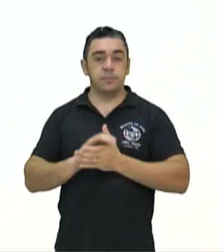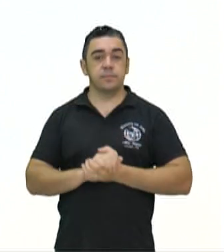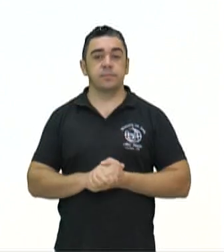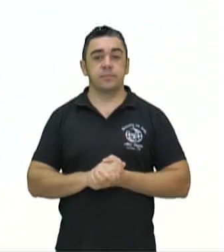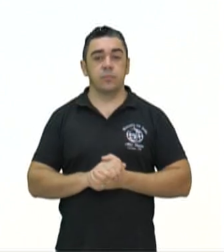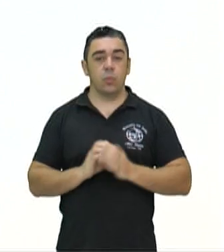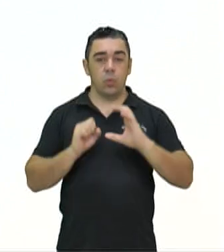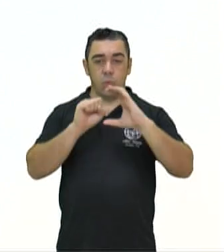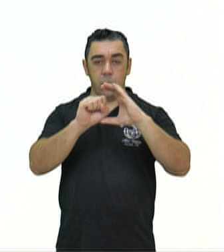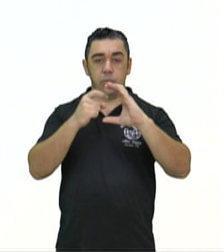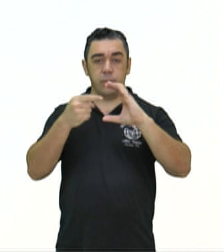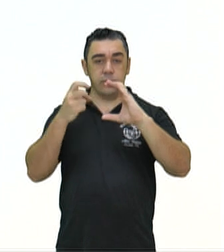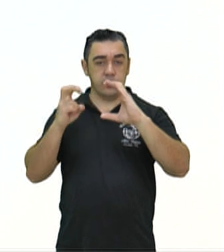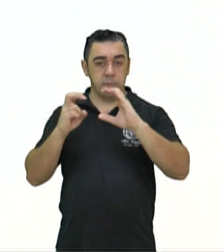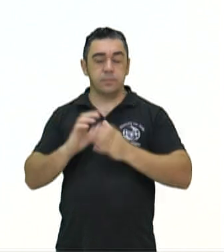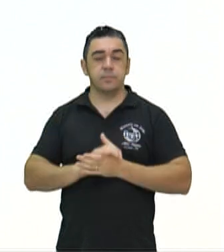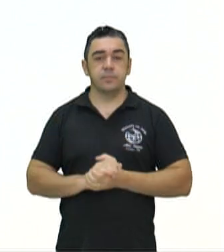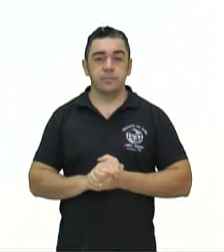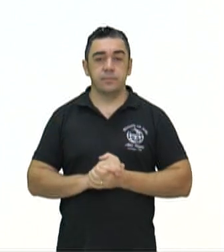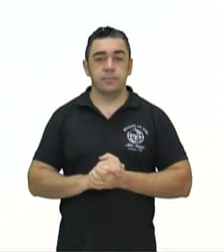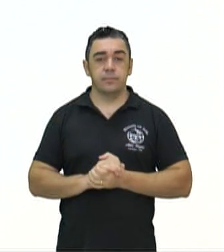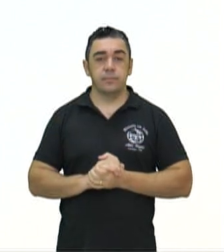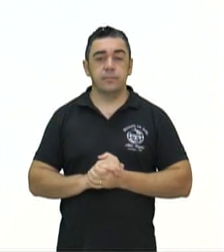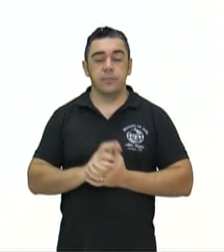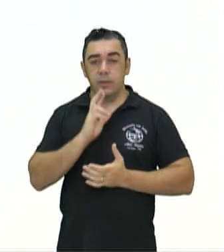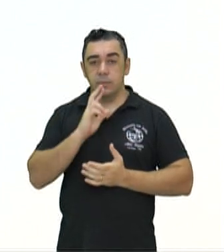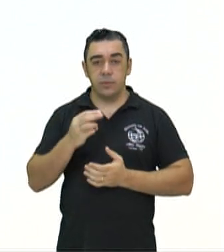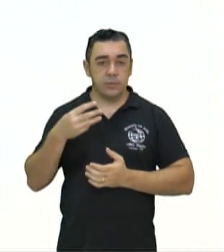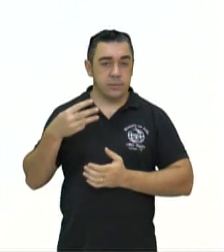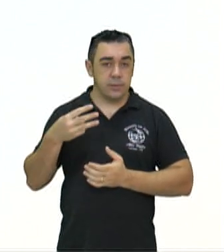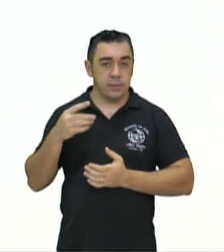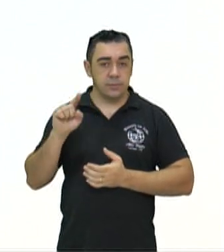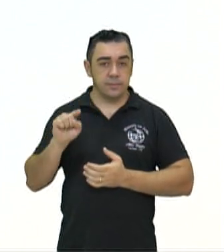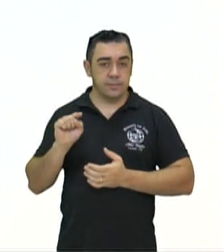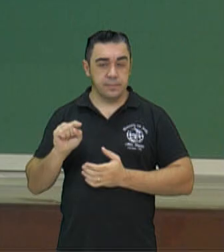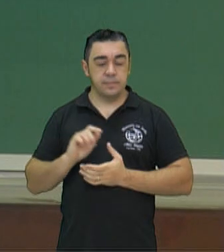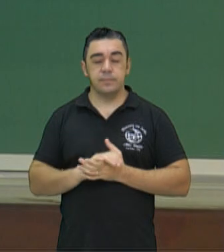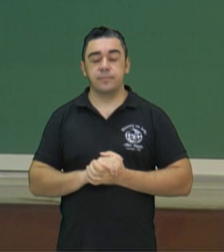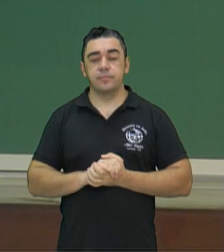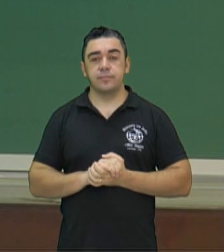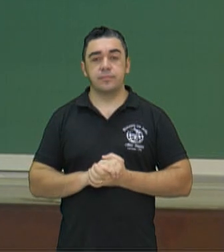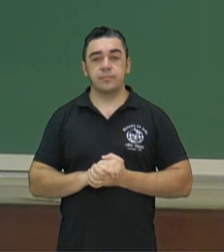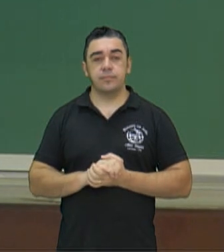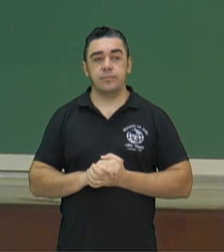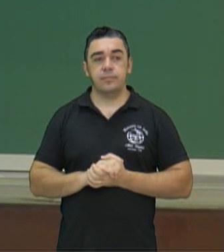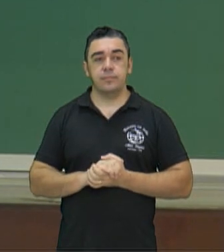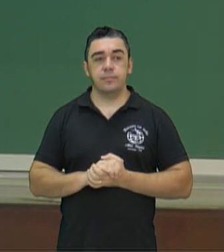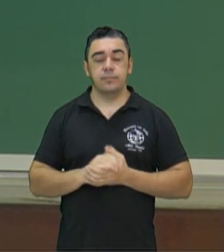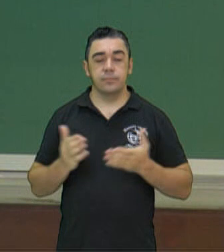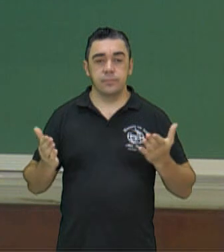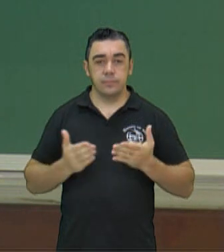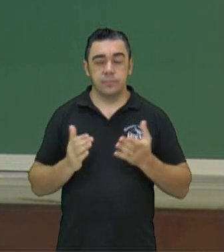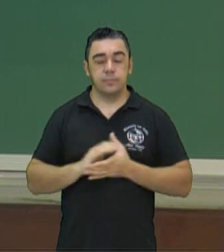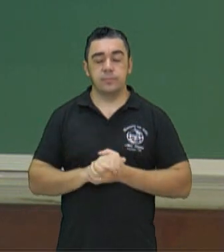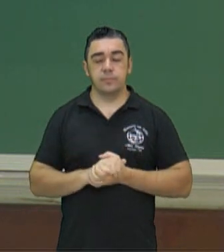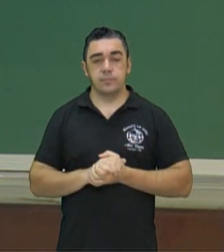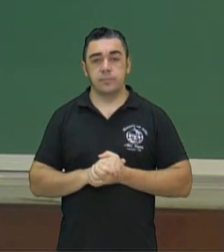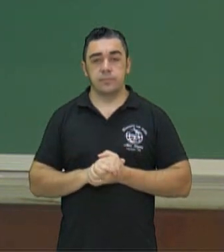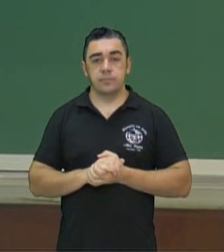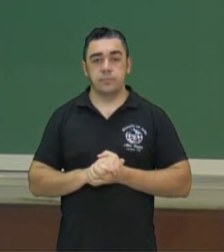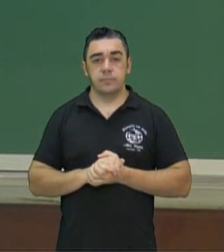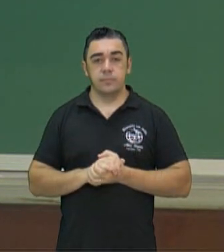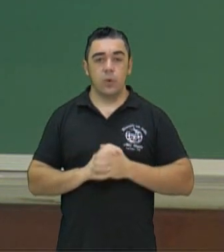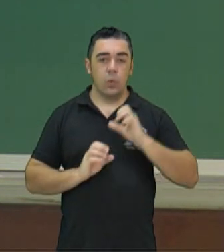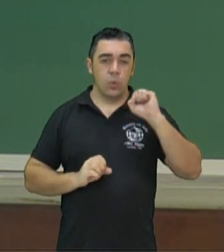8 menos 5, a gente tem que é 3. 3 fatorial, né? E agora, quanto que é